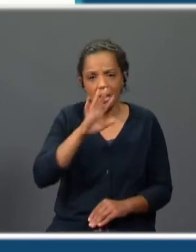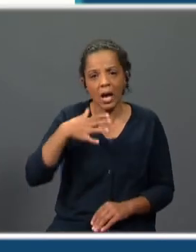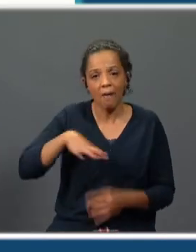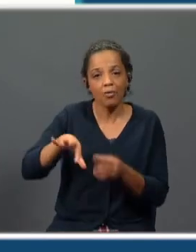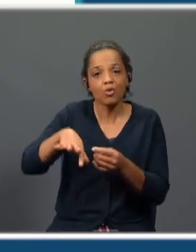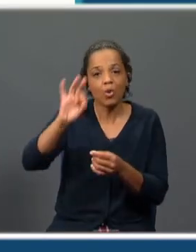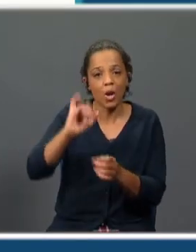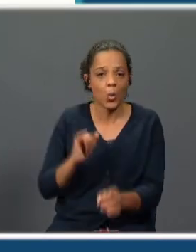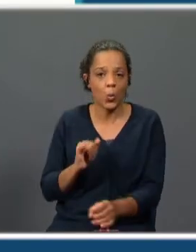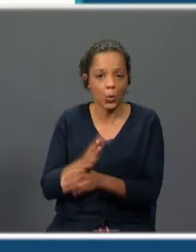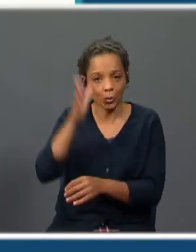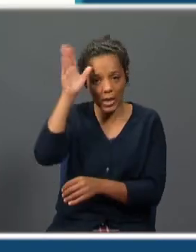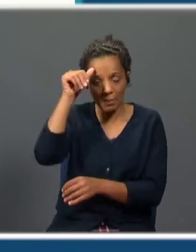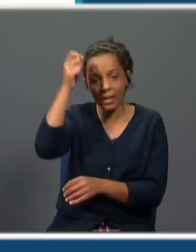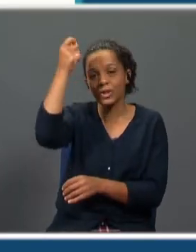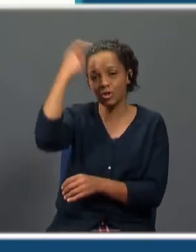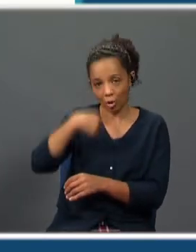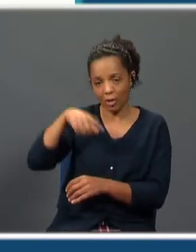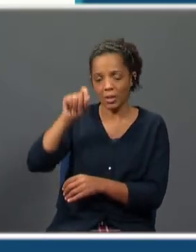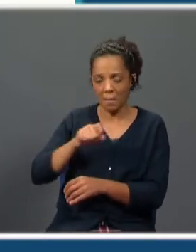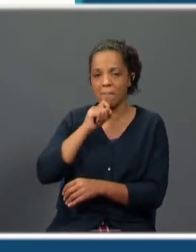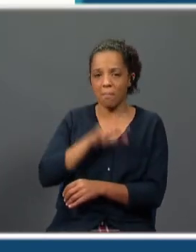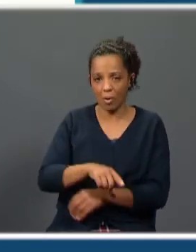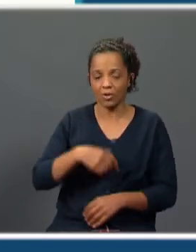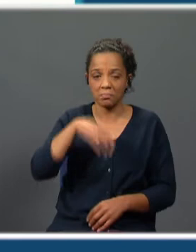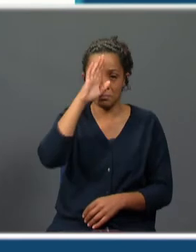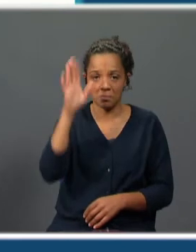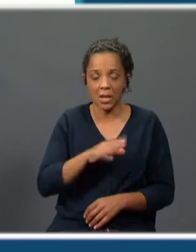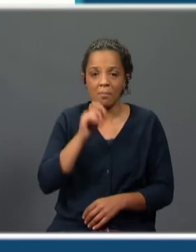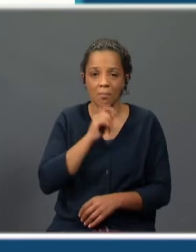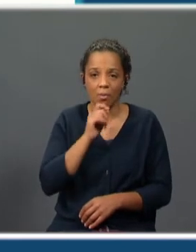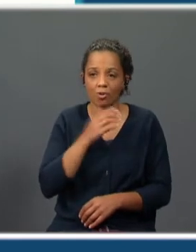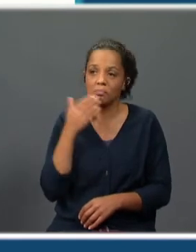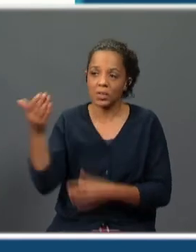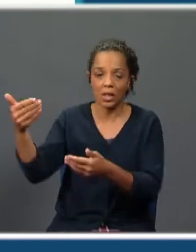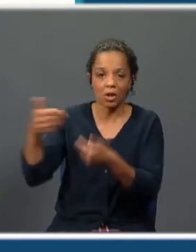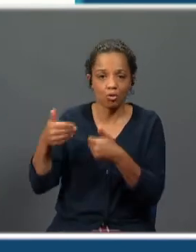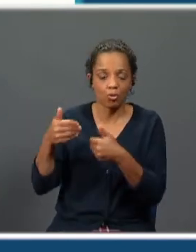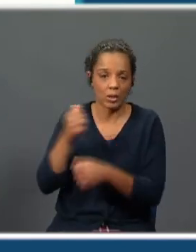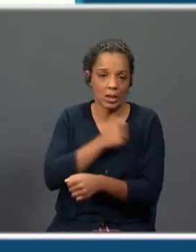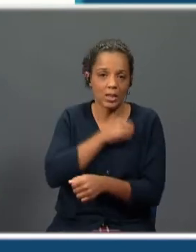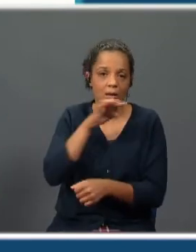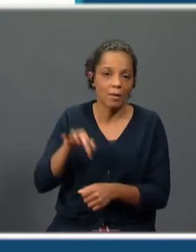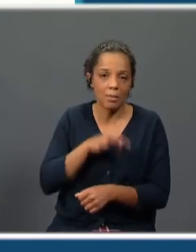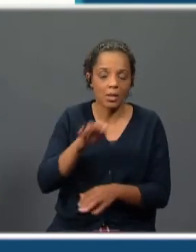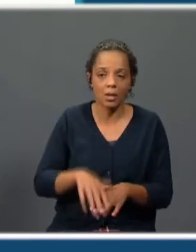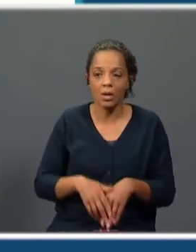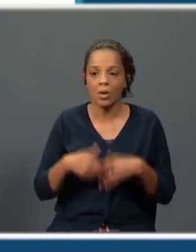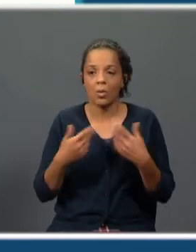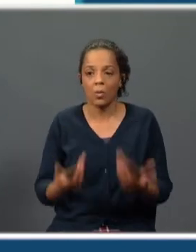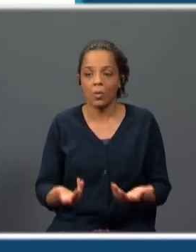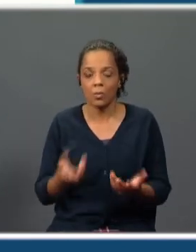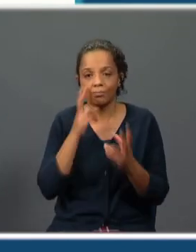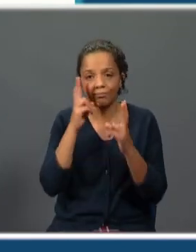que entram na nossa história, também o podes fazer. Já sabes, podes pedir ajuda em casa à família, podes fazer